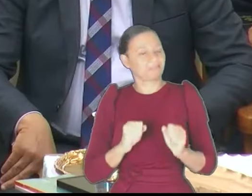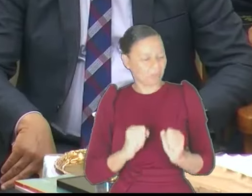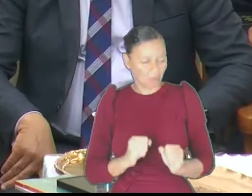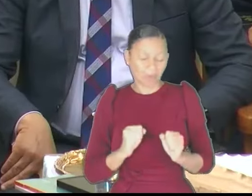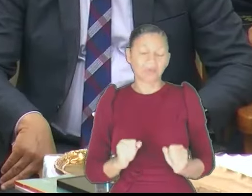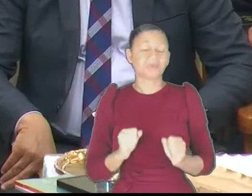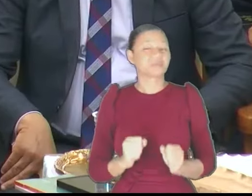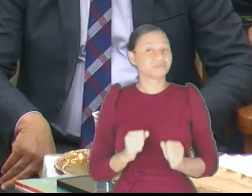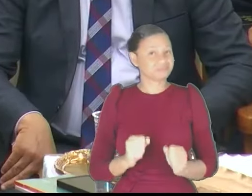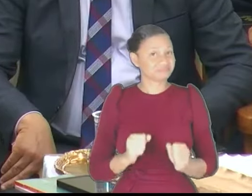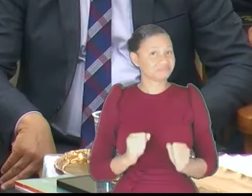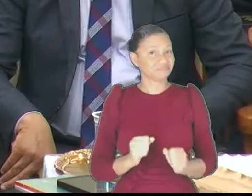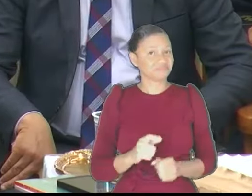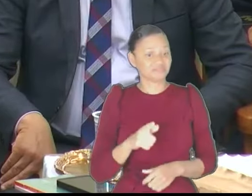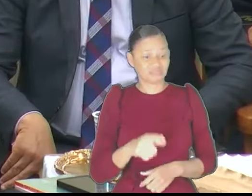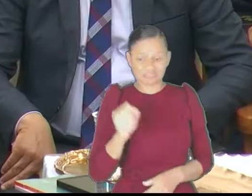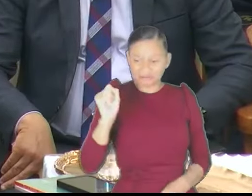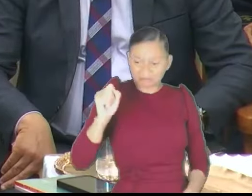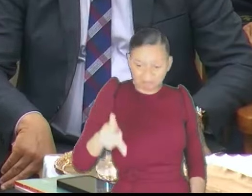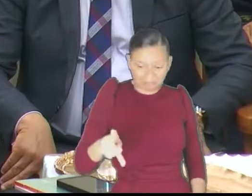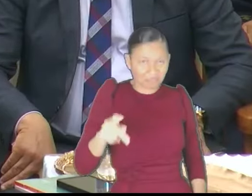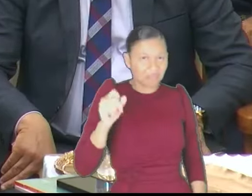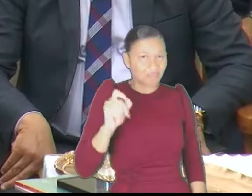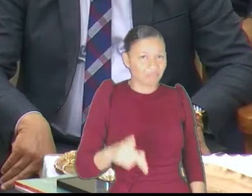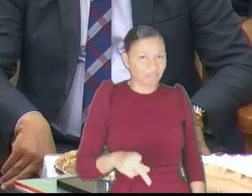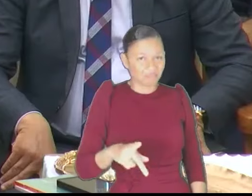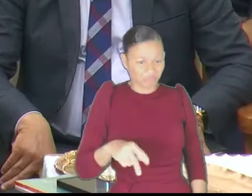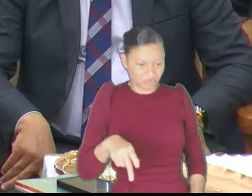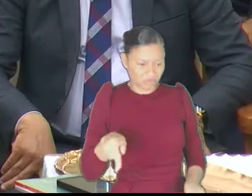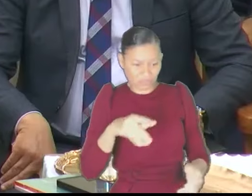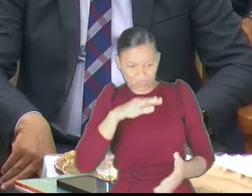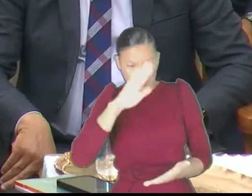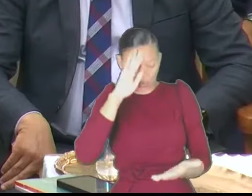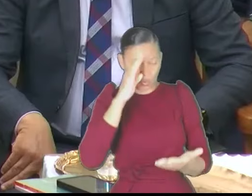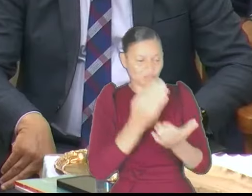Pode. Essa aposentadoria sua, você confia nessa previdência?